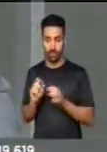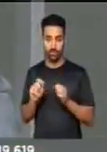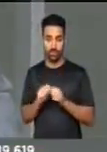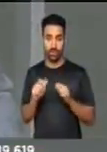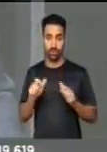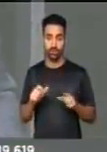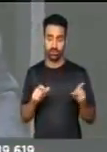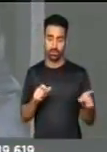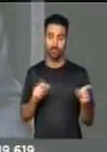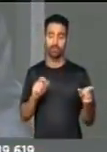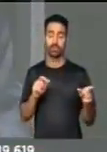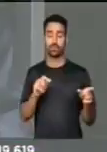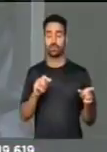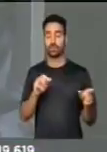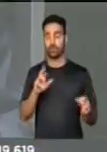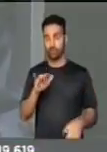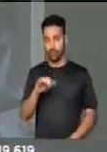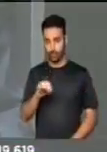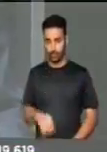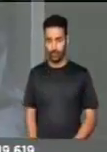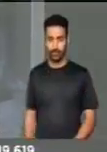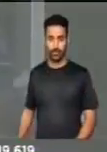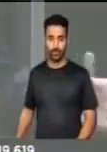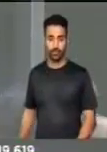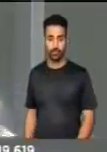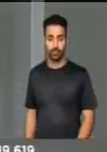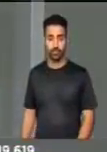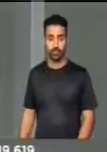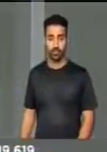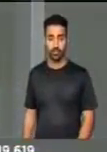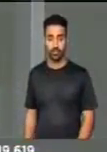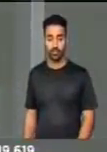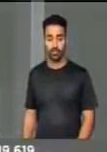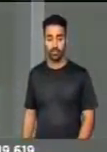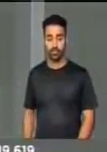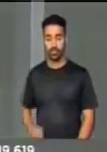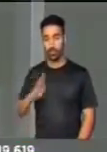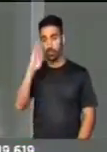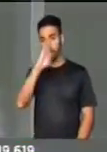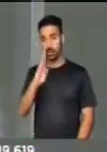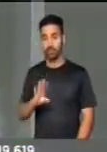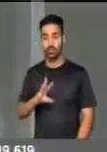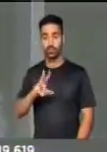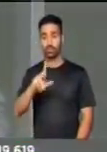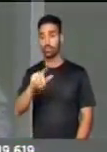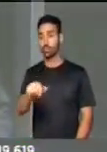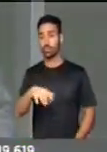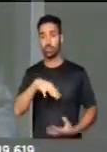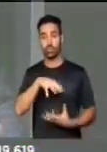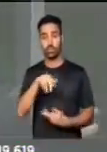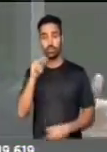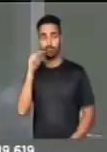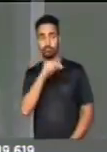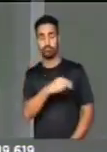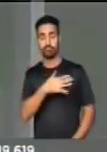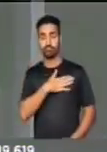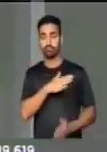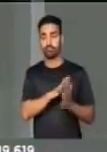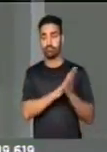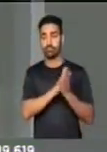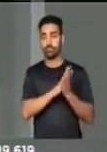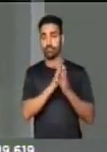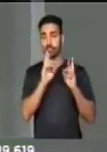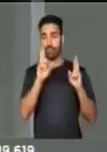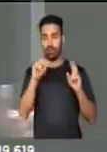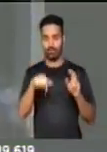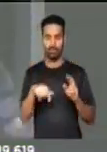Janeiro. E o Brasil se transformou numa grande expectativa para toda a humanidade, com a diversidade que